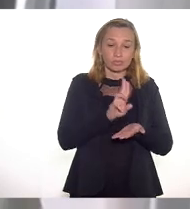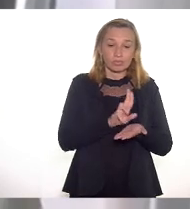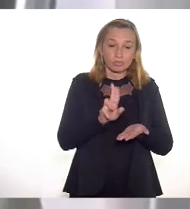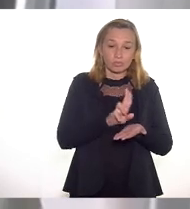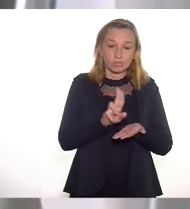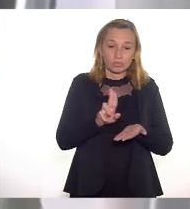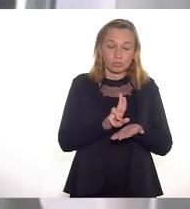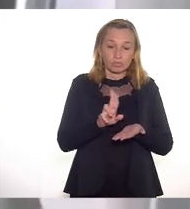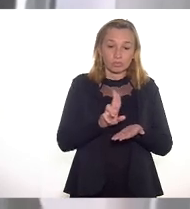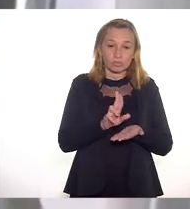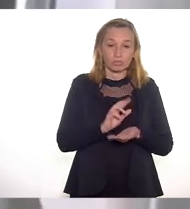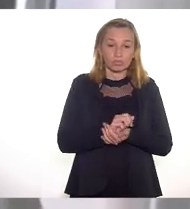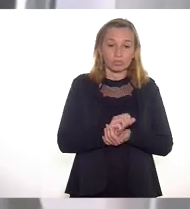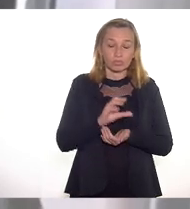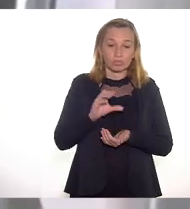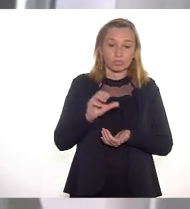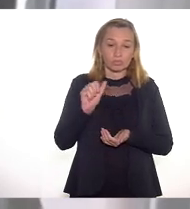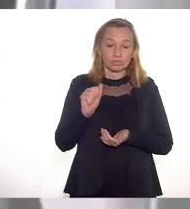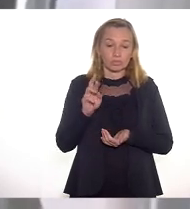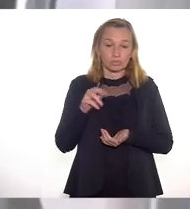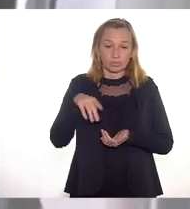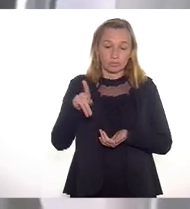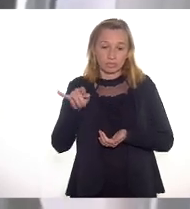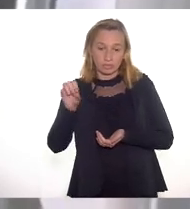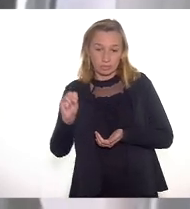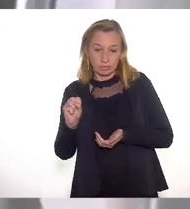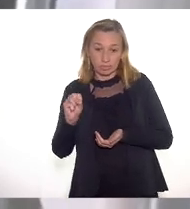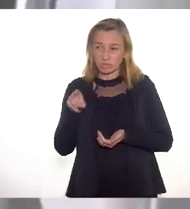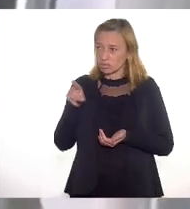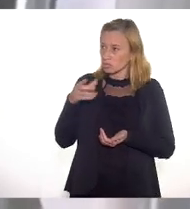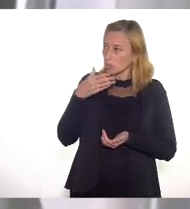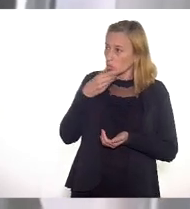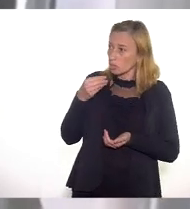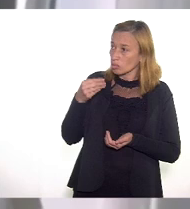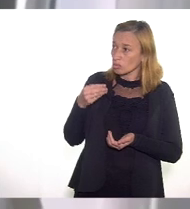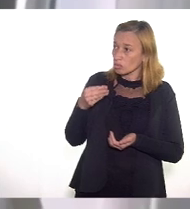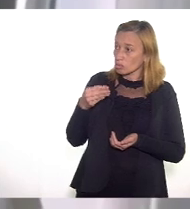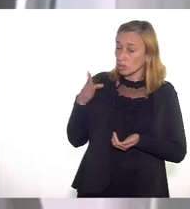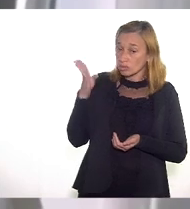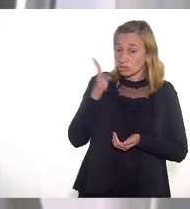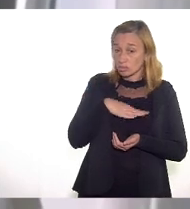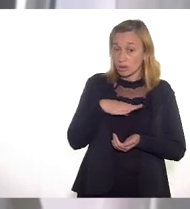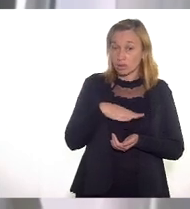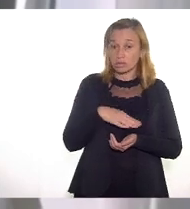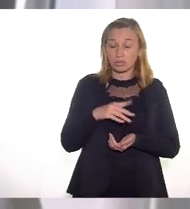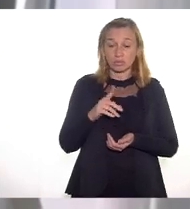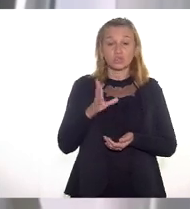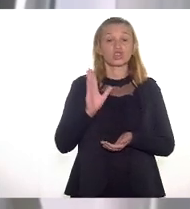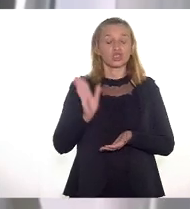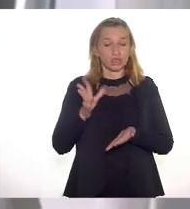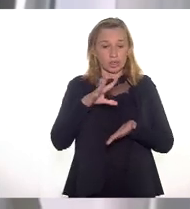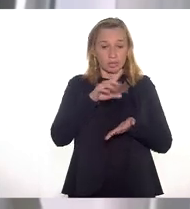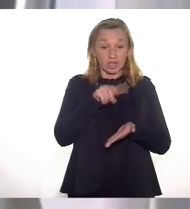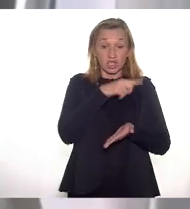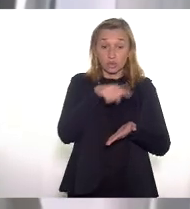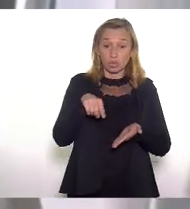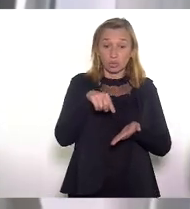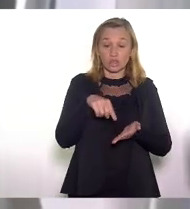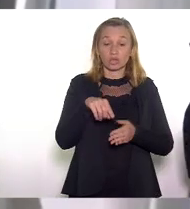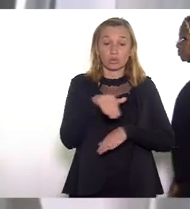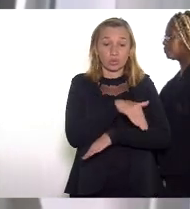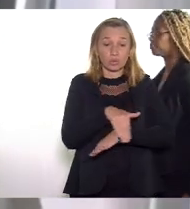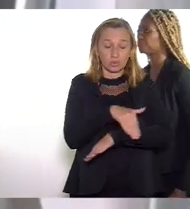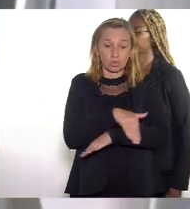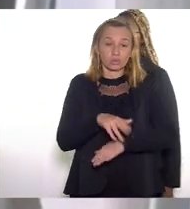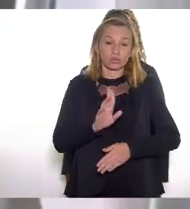deste carniceiro, que foi o coronel Moreira César, que há muito tempo não deveria mais constar como nome